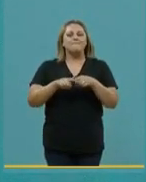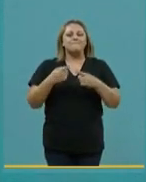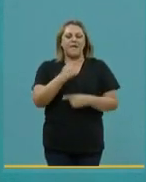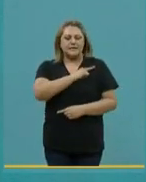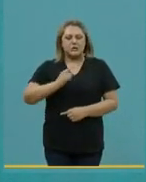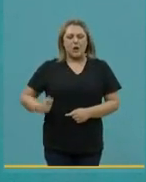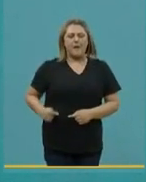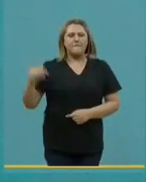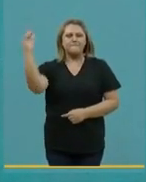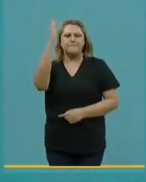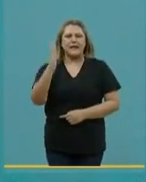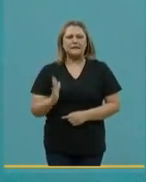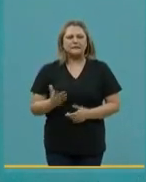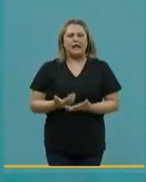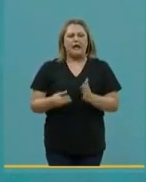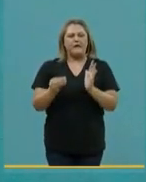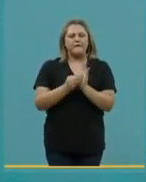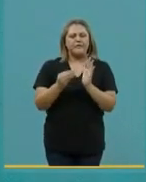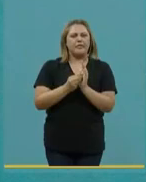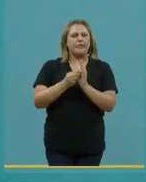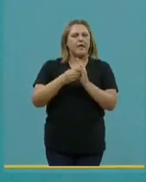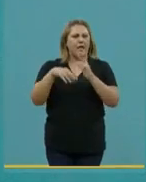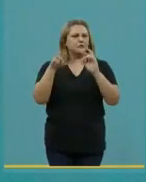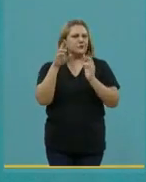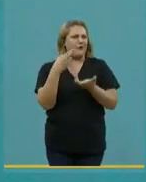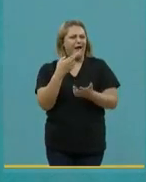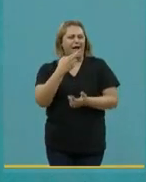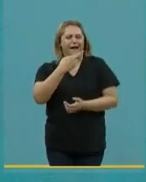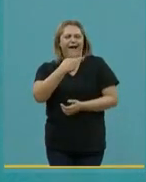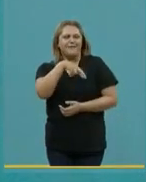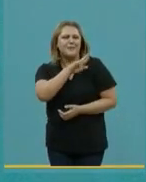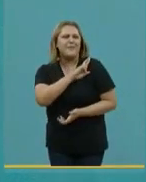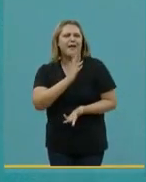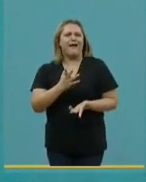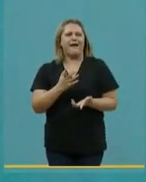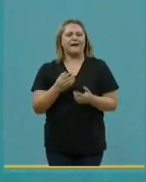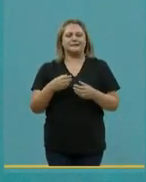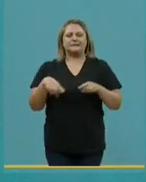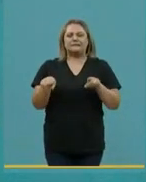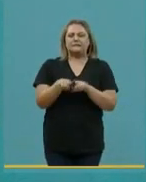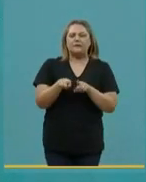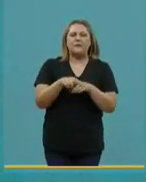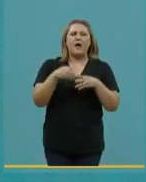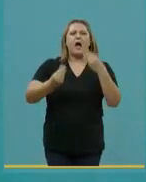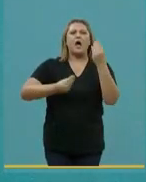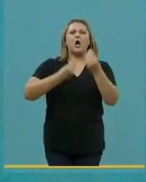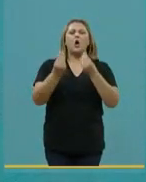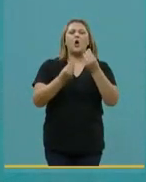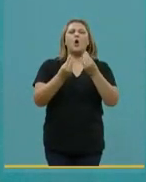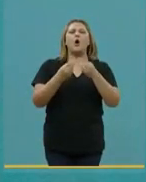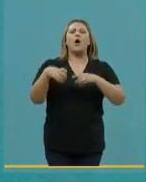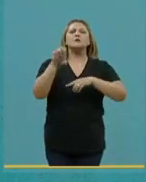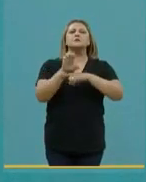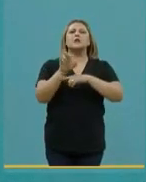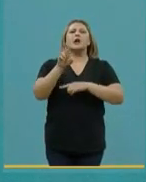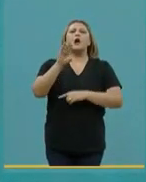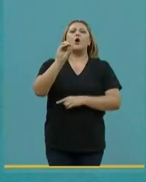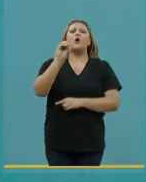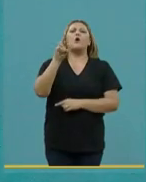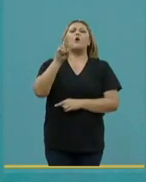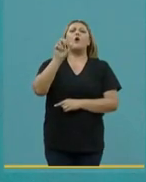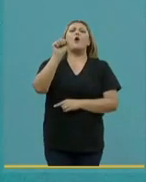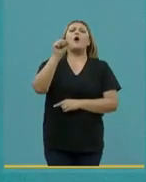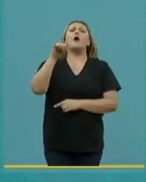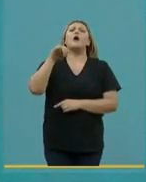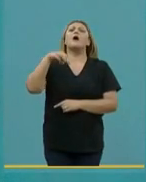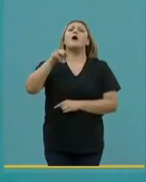suas responsabilidades e o estado de roraima definido como falido diante desse cenário qual a sua política para a migração de